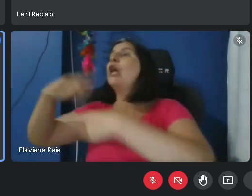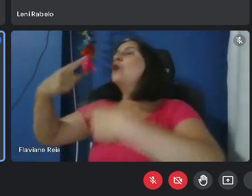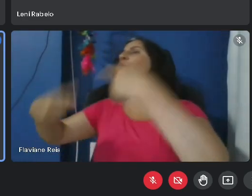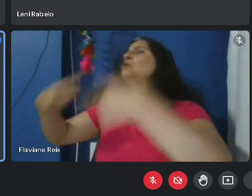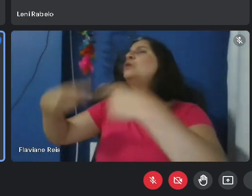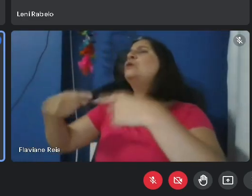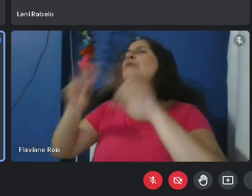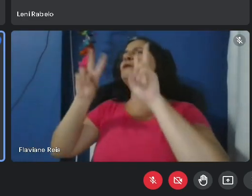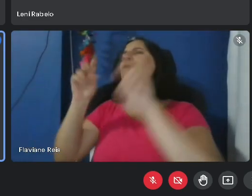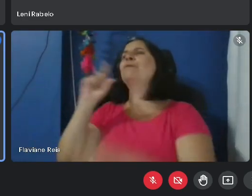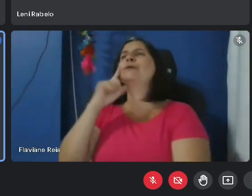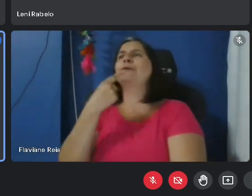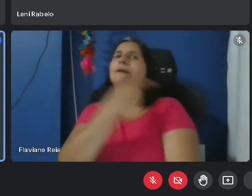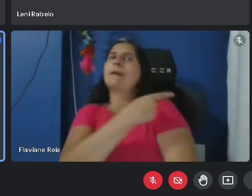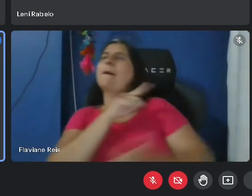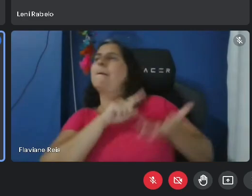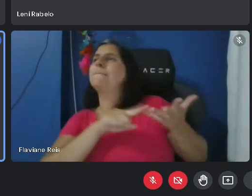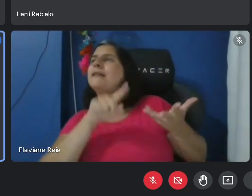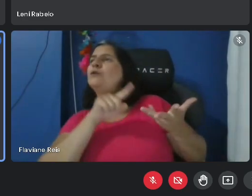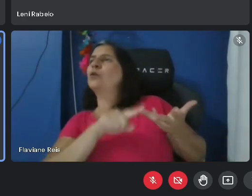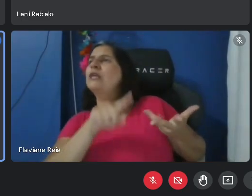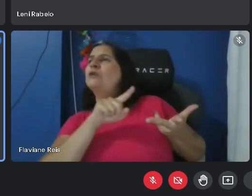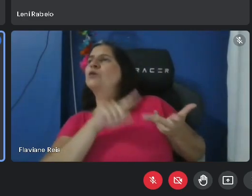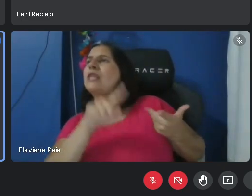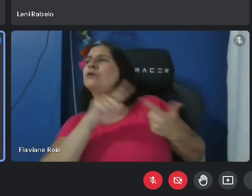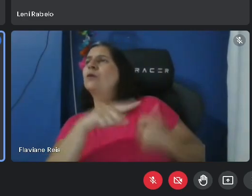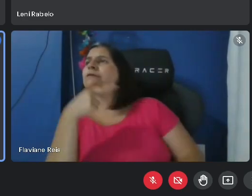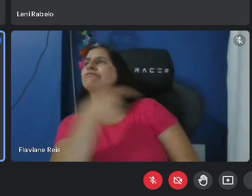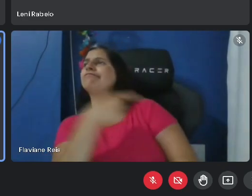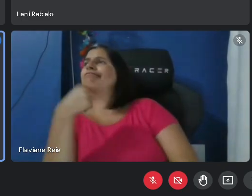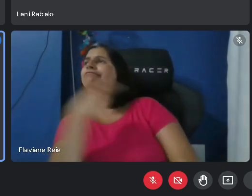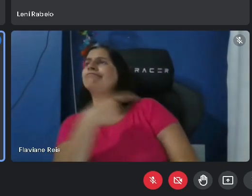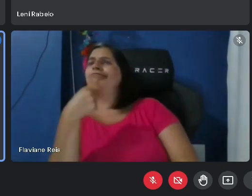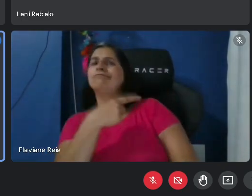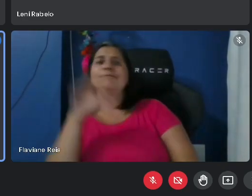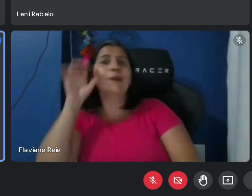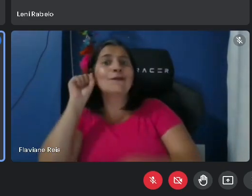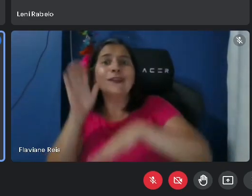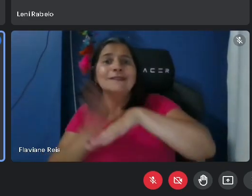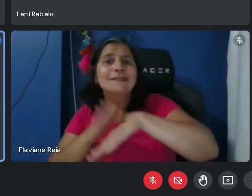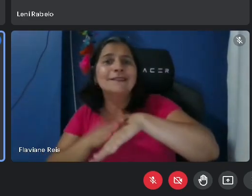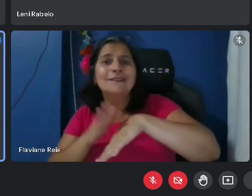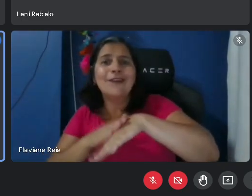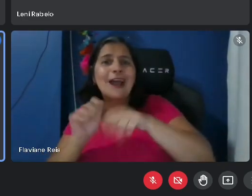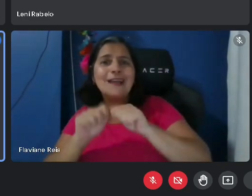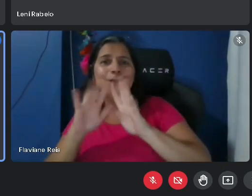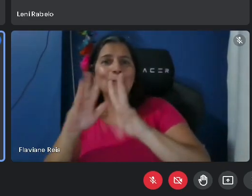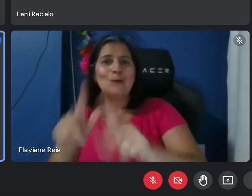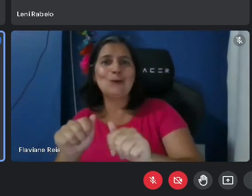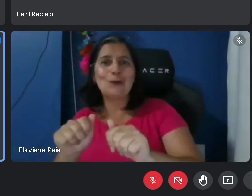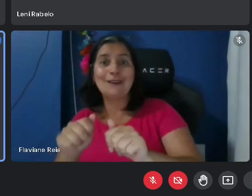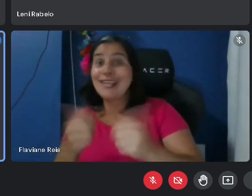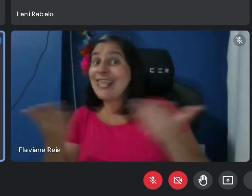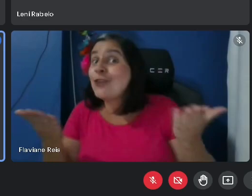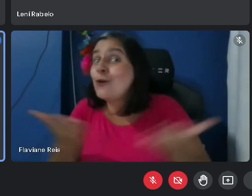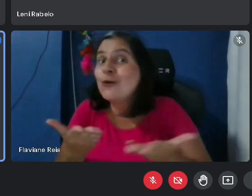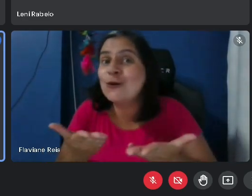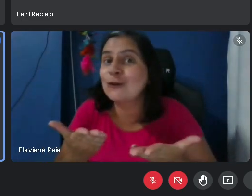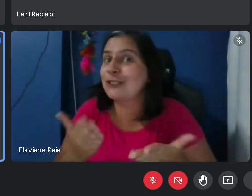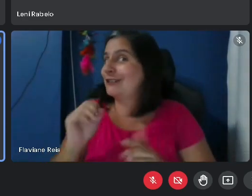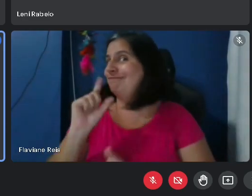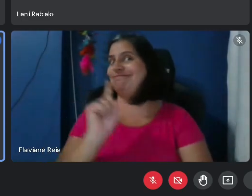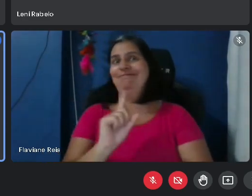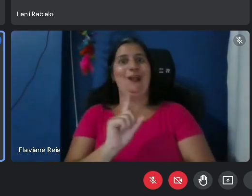antes, os ouvintes eles davam a resposta, e o surdo eles só enumeravam as necessidades do surdo. O ouvinte ele